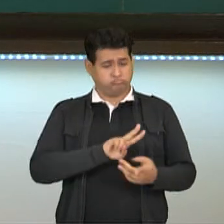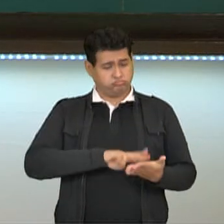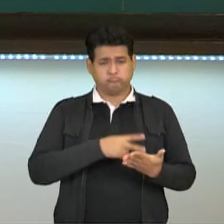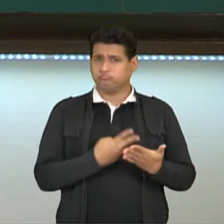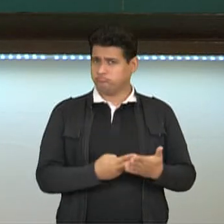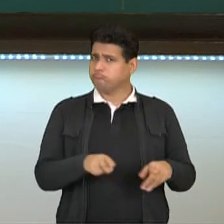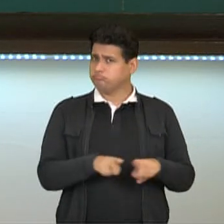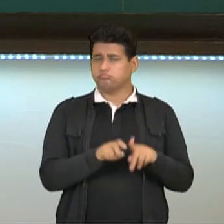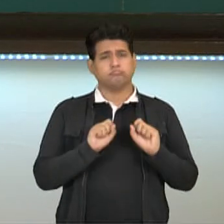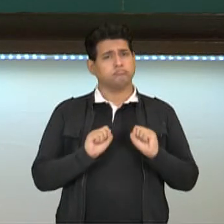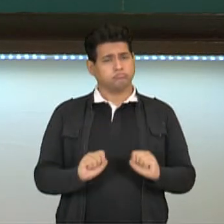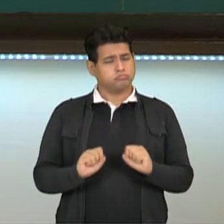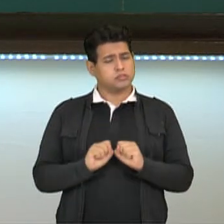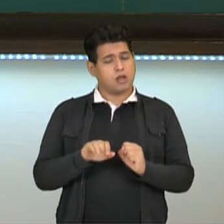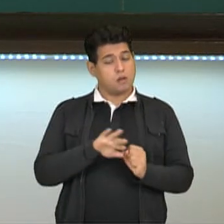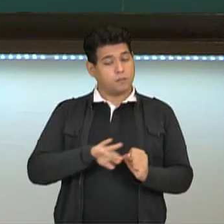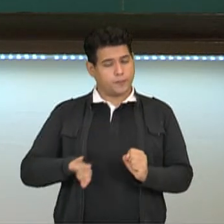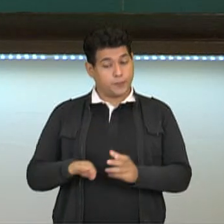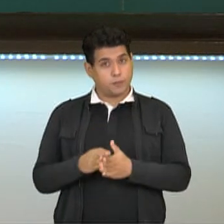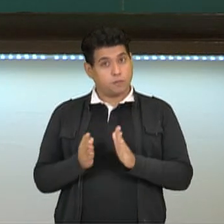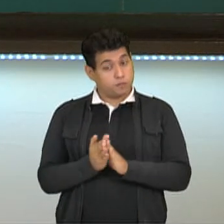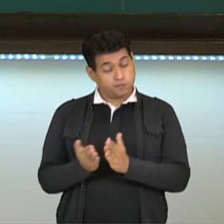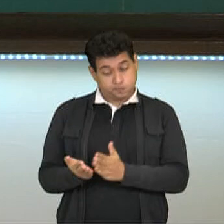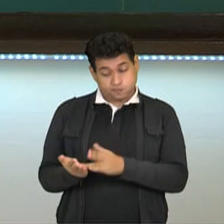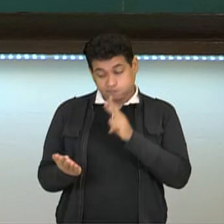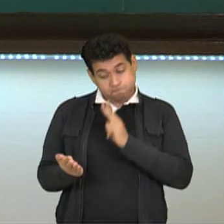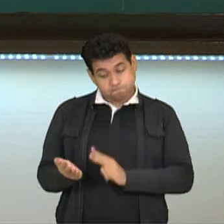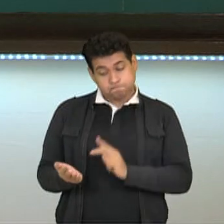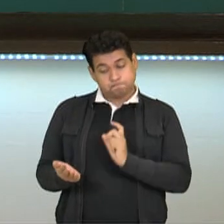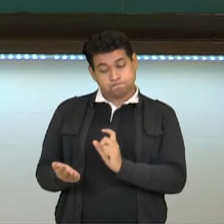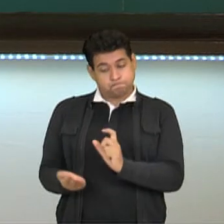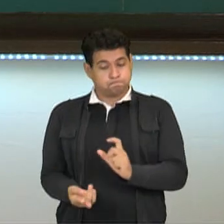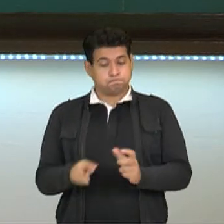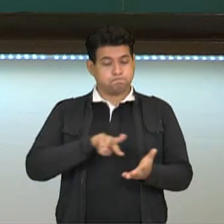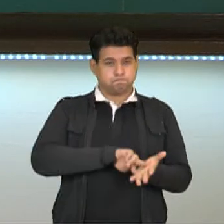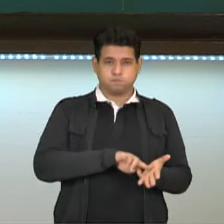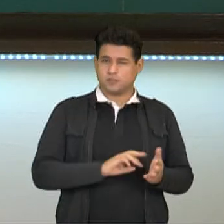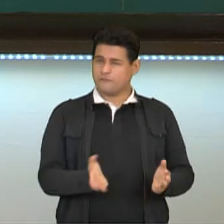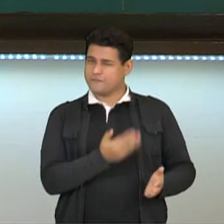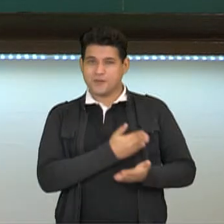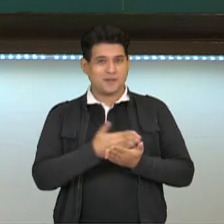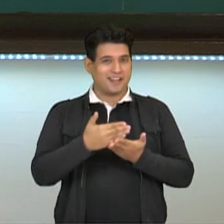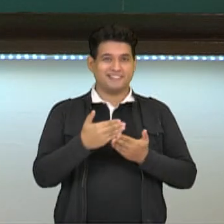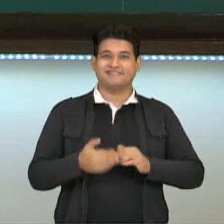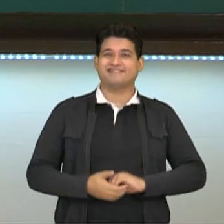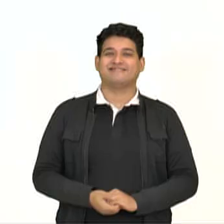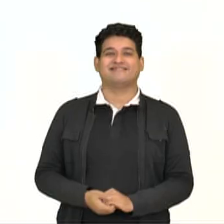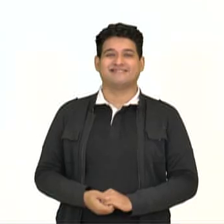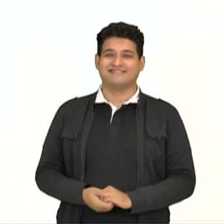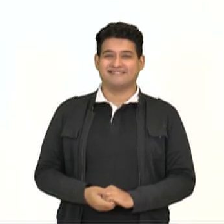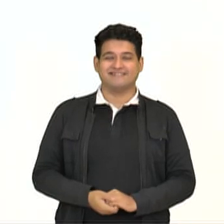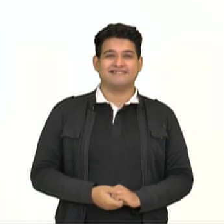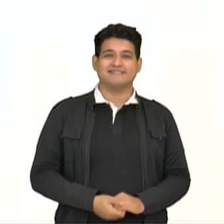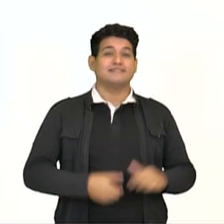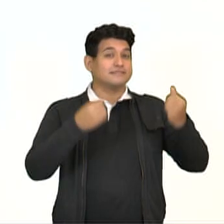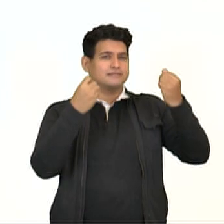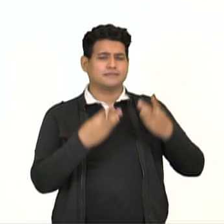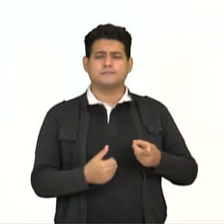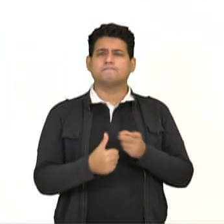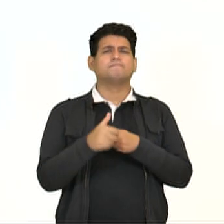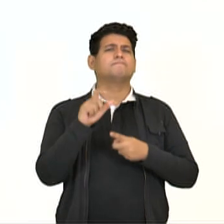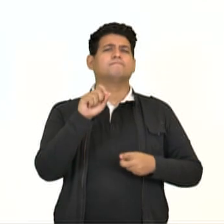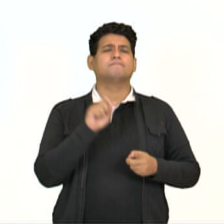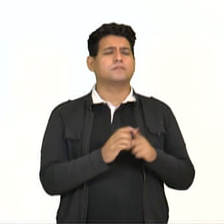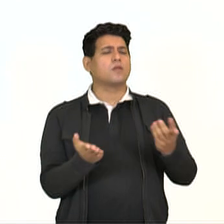deixar preparadinho aí também, caso você precise durante a aula. Let's start! Vamos lá então, falando primeiro sobre